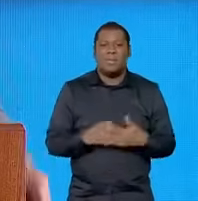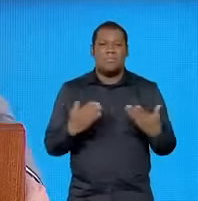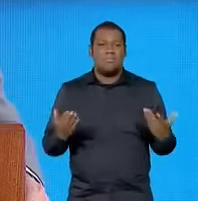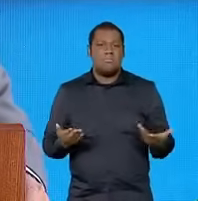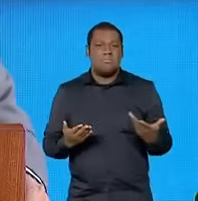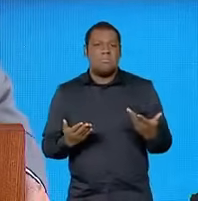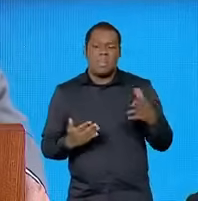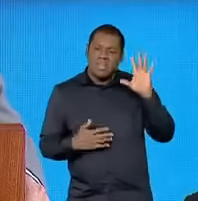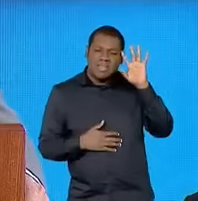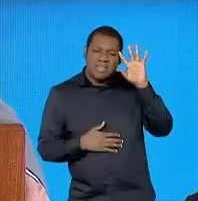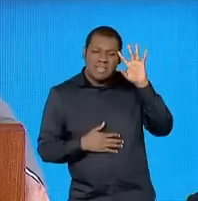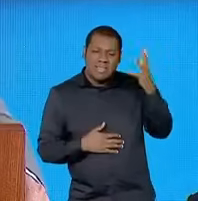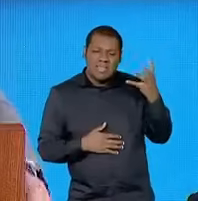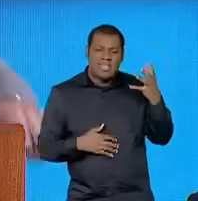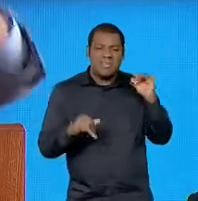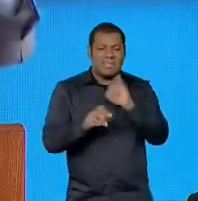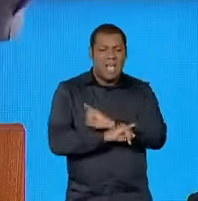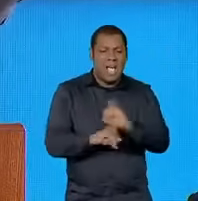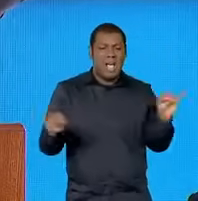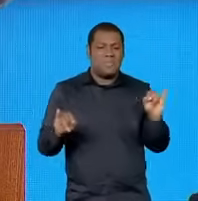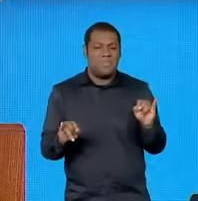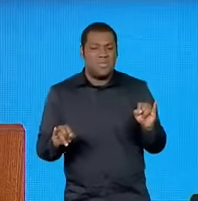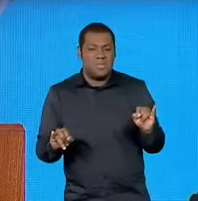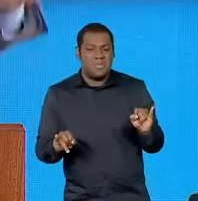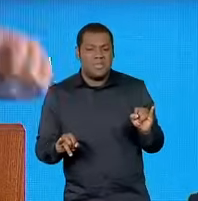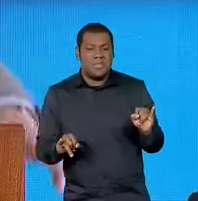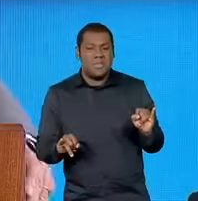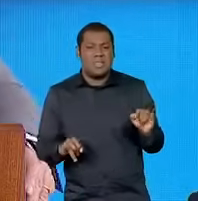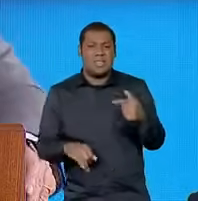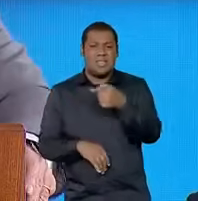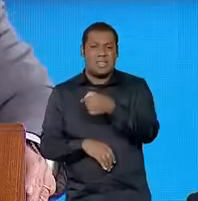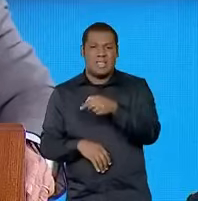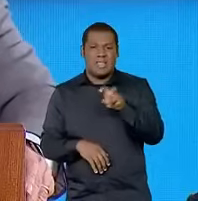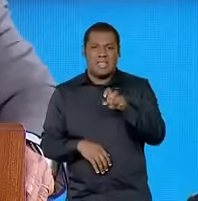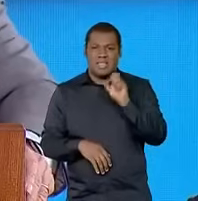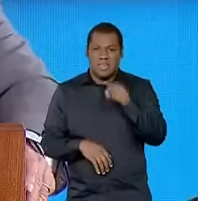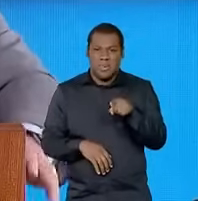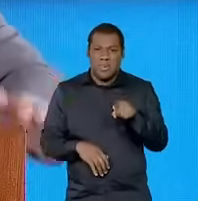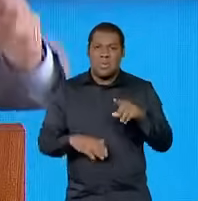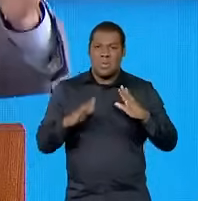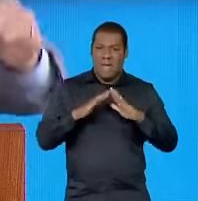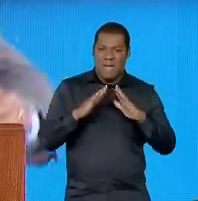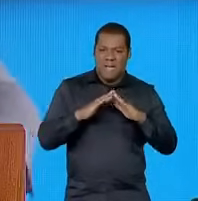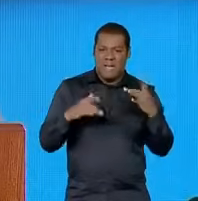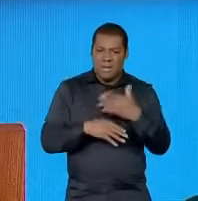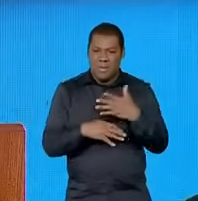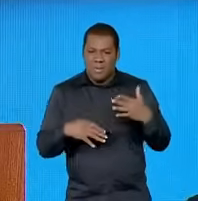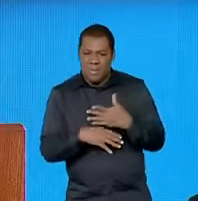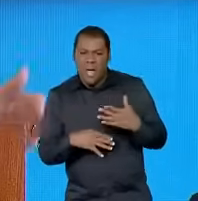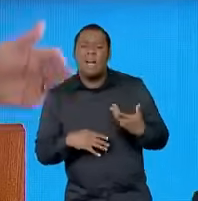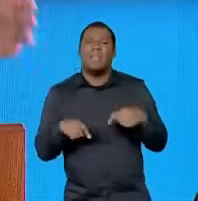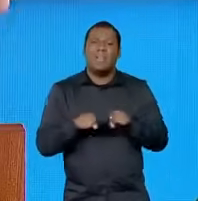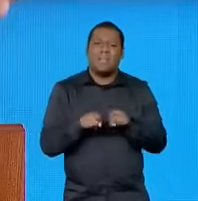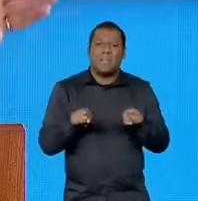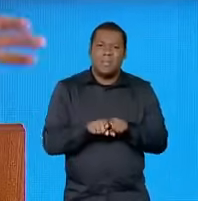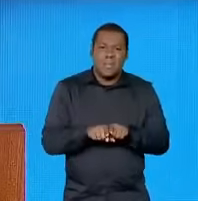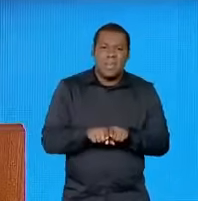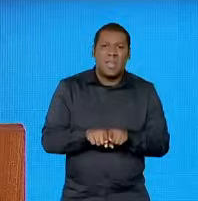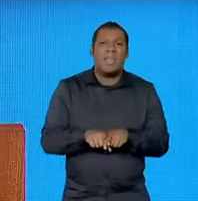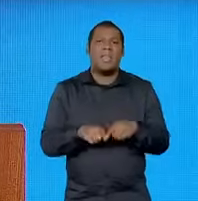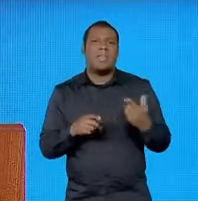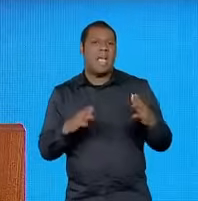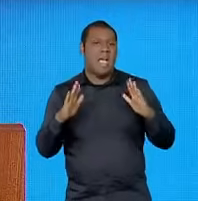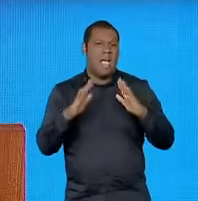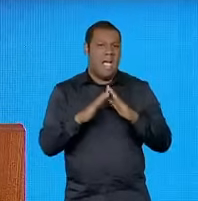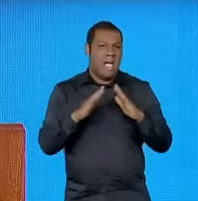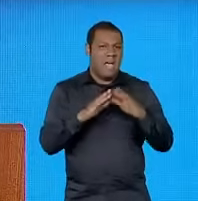demorou para a gente anunciar essas 75 mil casas urbanas, e essa rural e essas 37 mil casas? Por